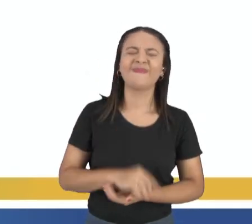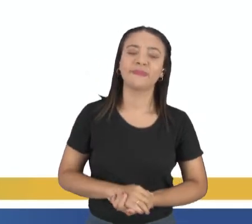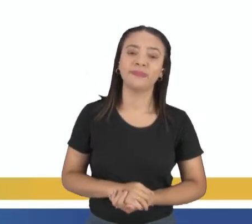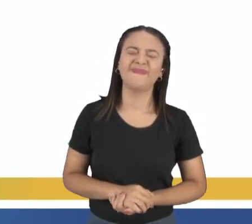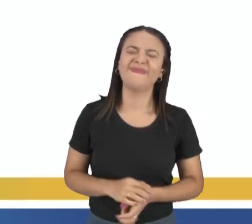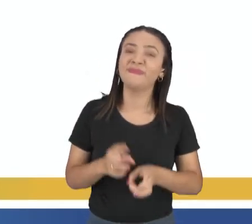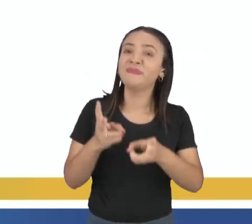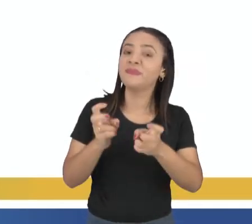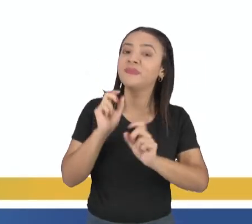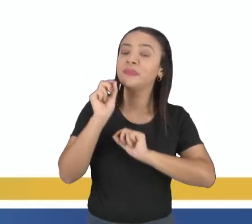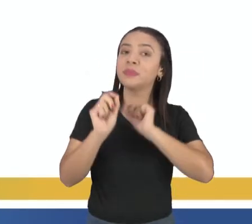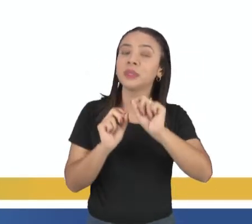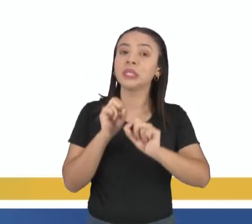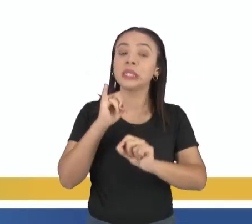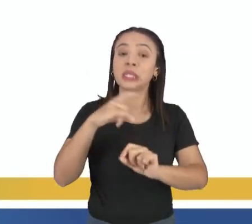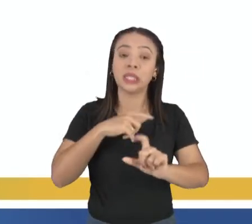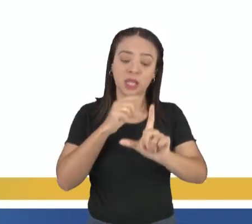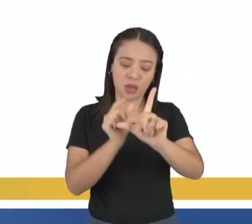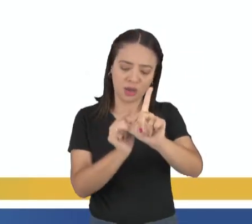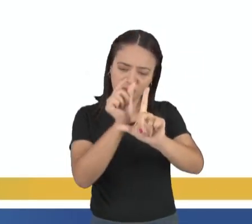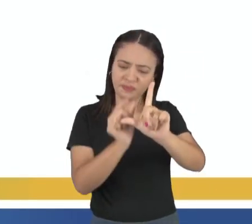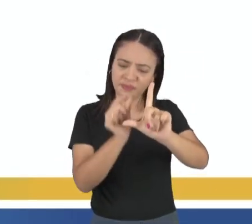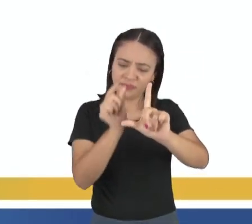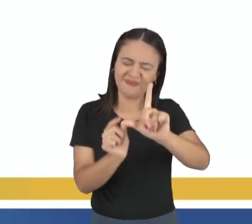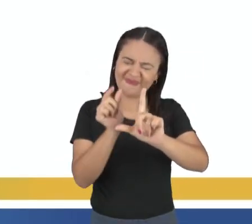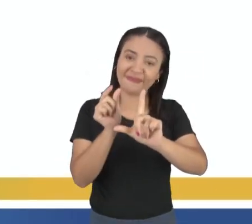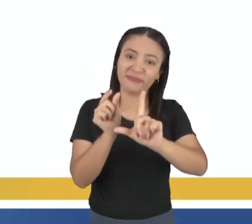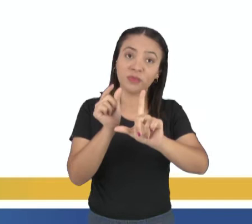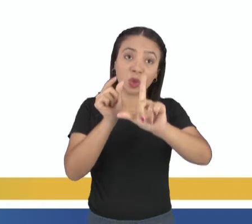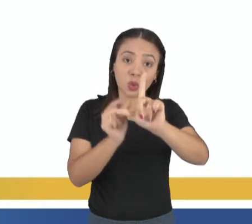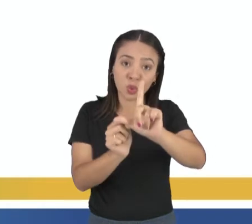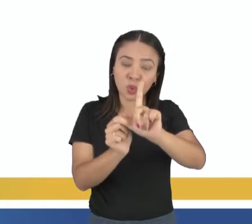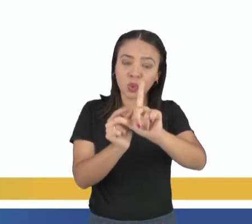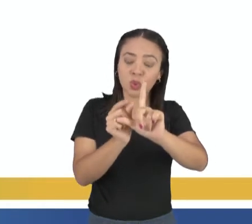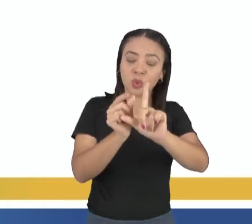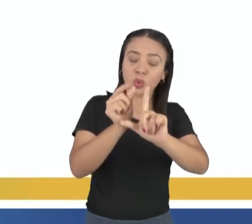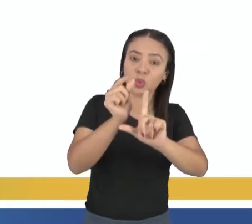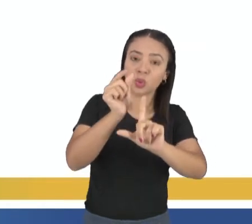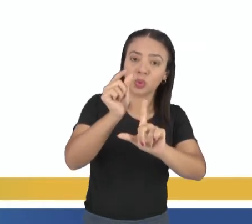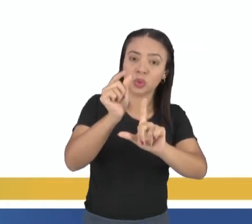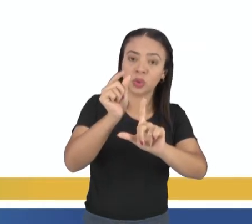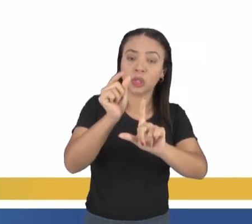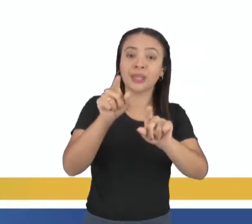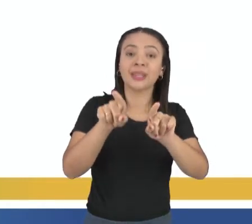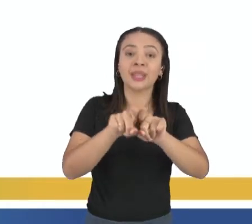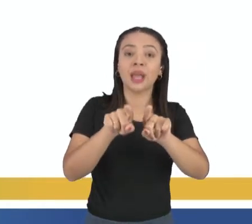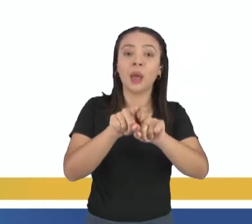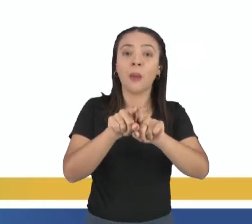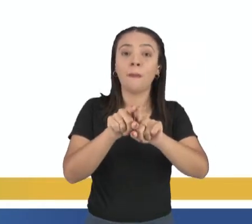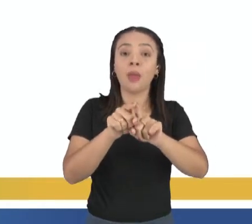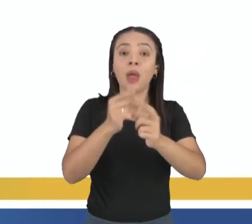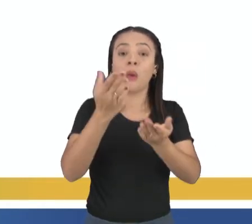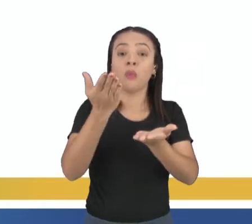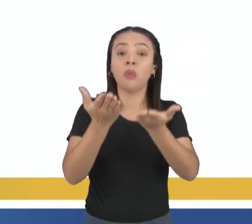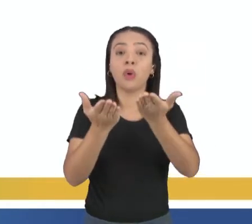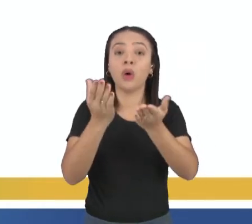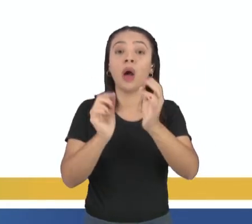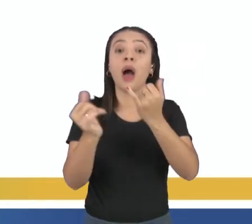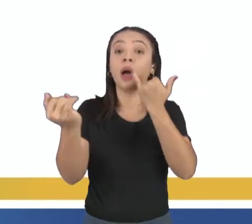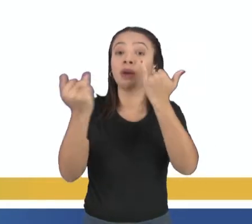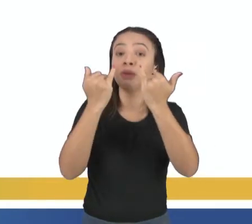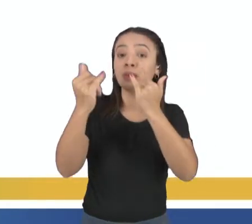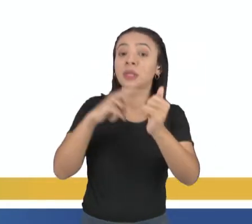repare novamente que quando nós temos um gráfico de coluna, o tamanho da coluna vai ser proporcional ao tamanho daquele dado. Então